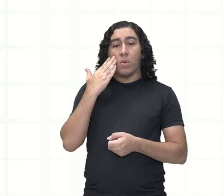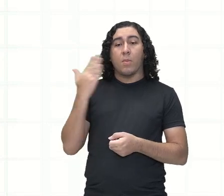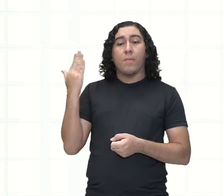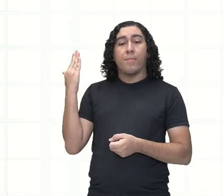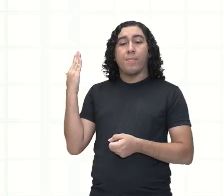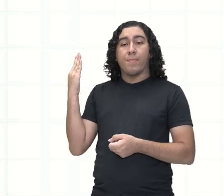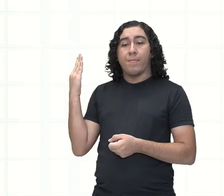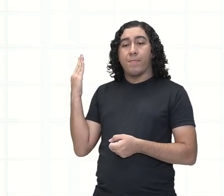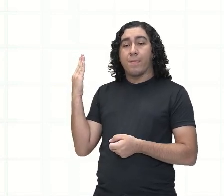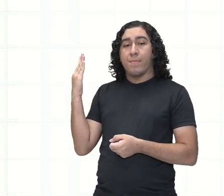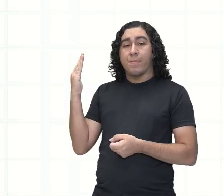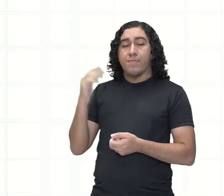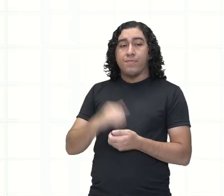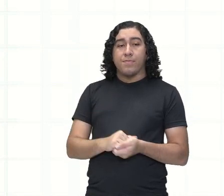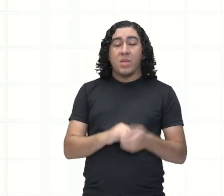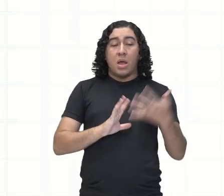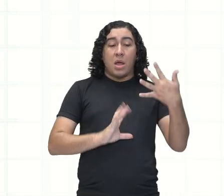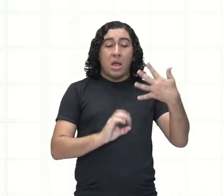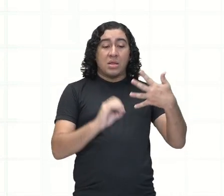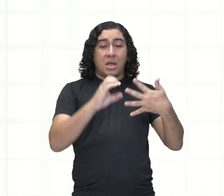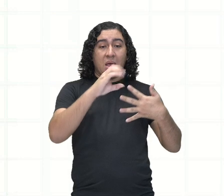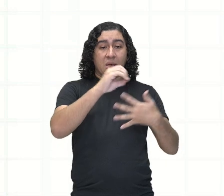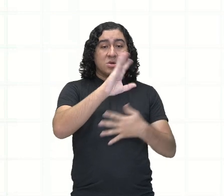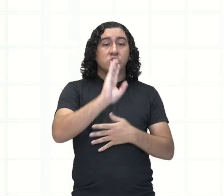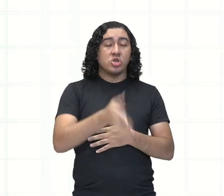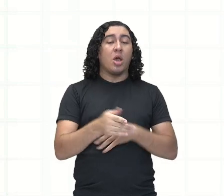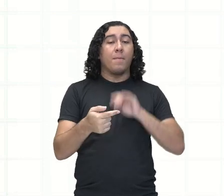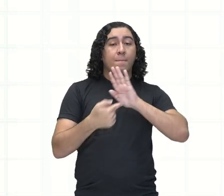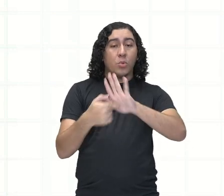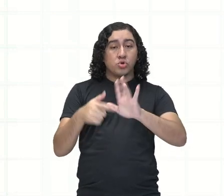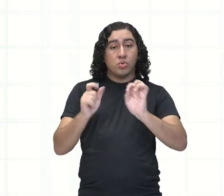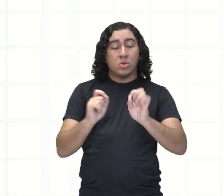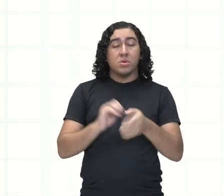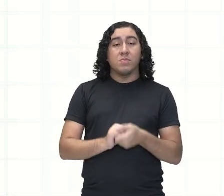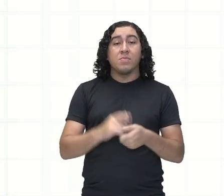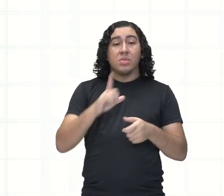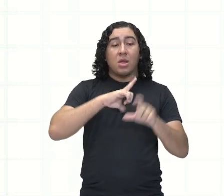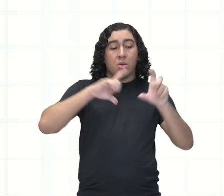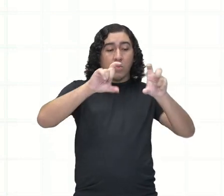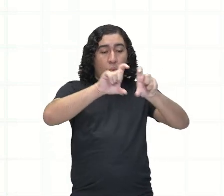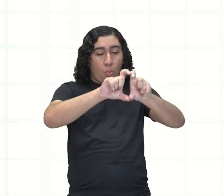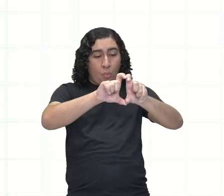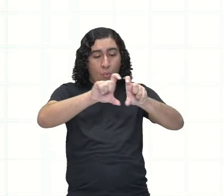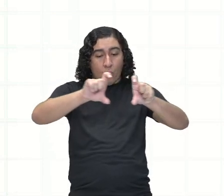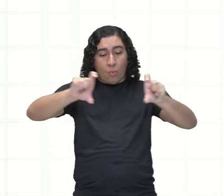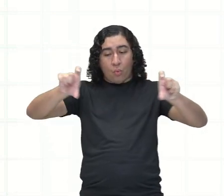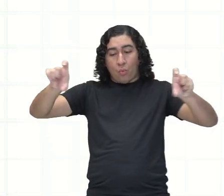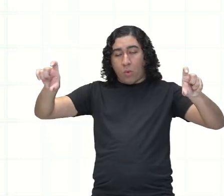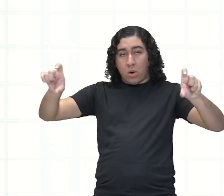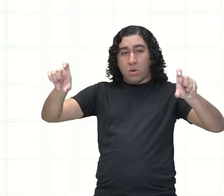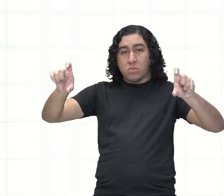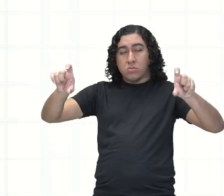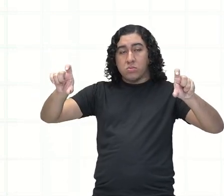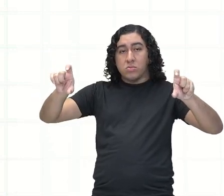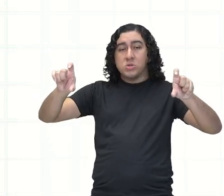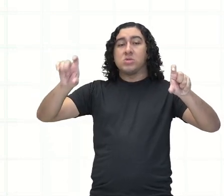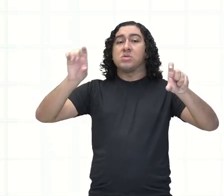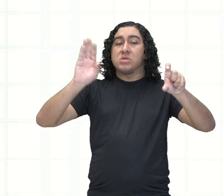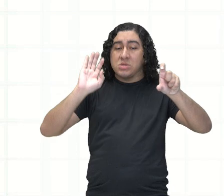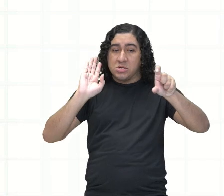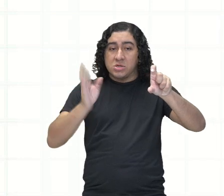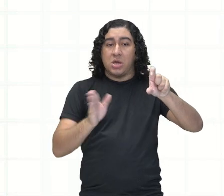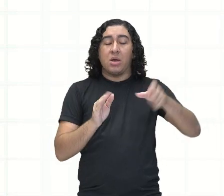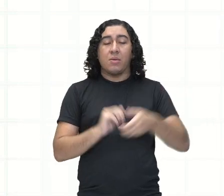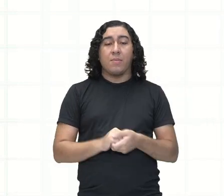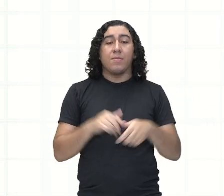cadeia alimentar, é digamos, né, uma sequência unidirecional e também